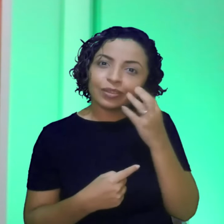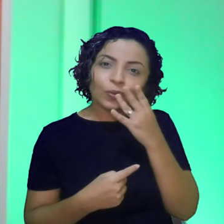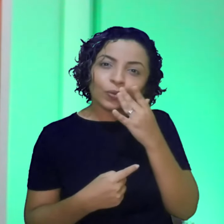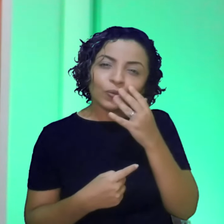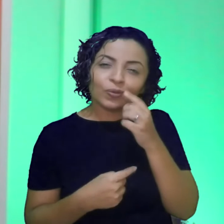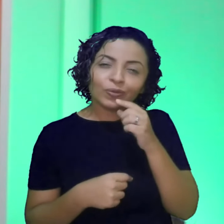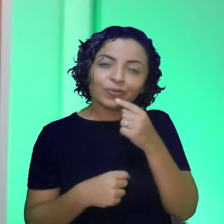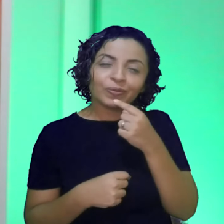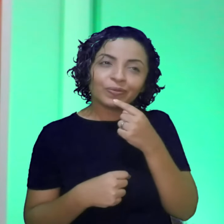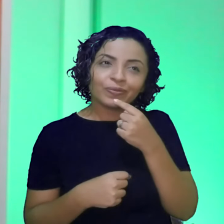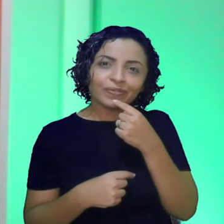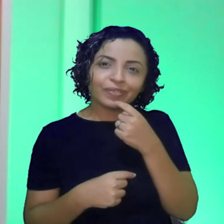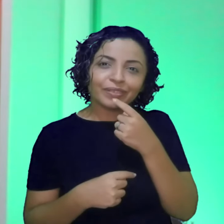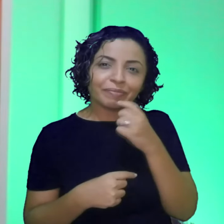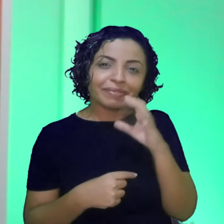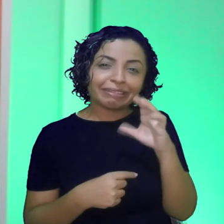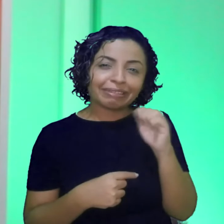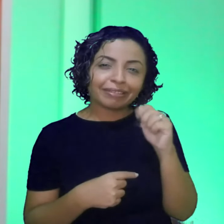Eu não me recordo.